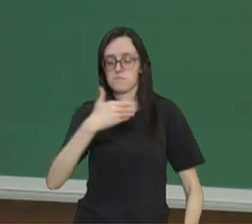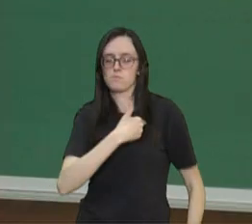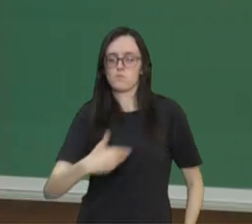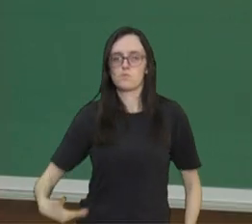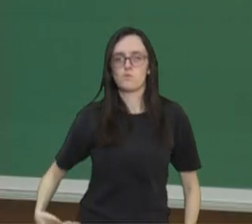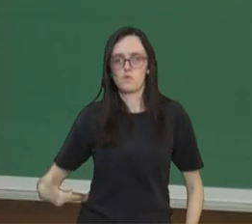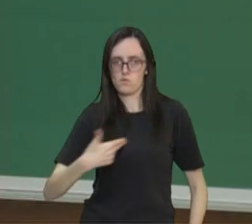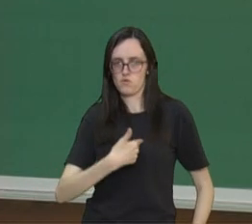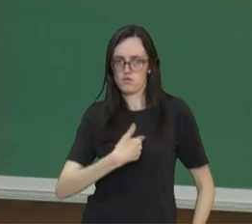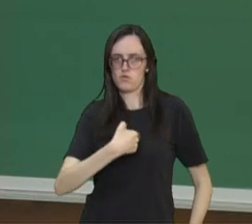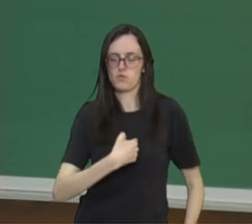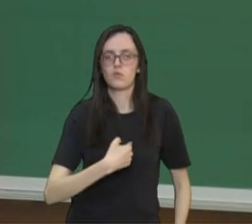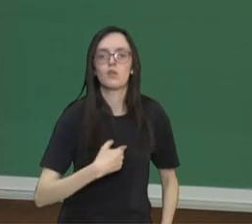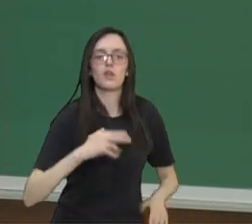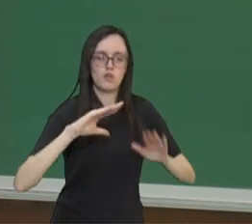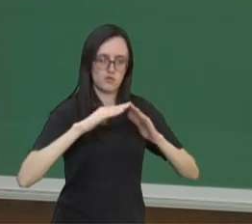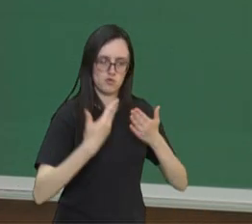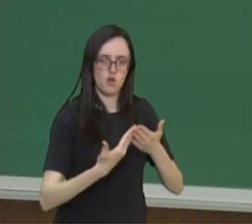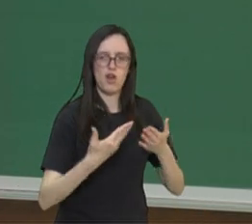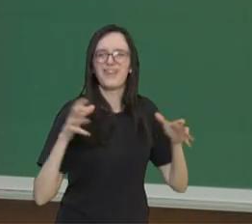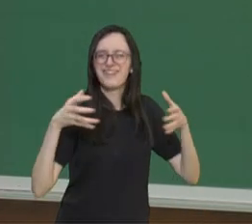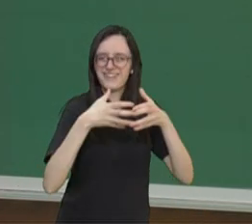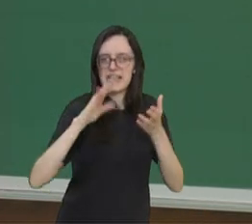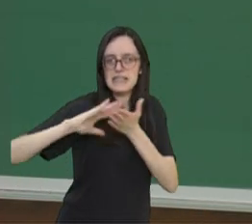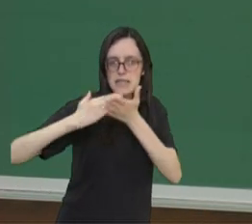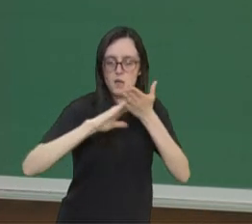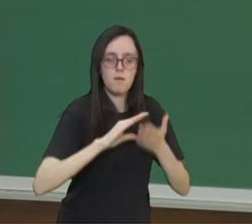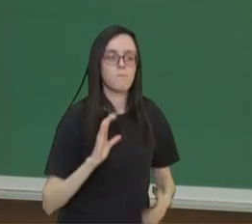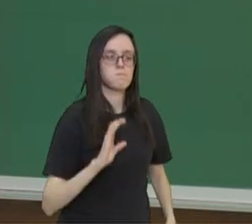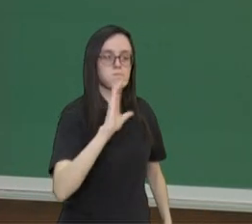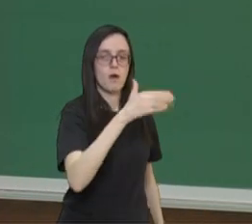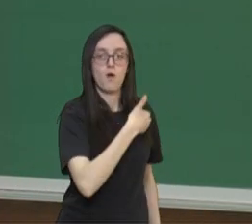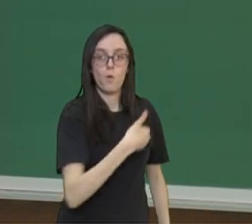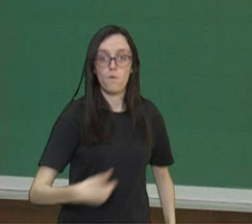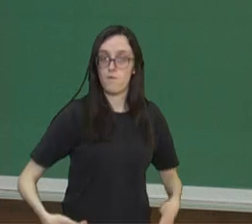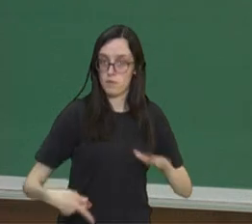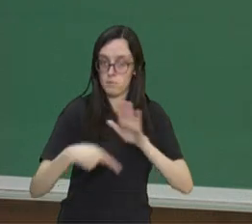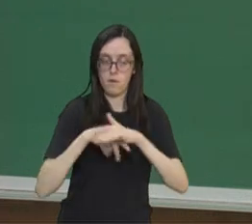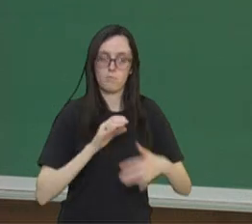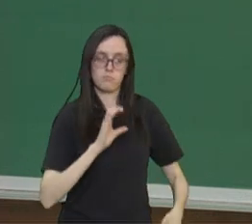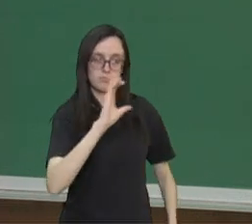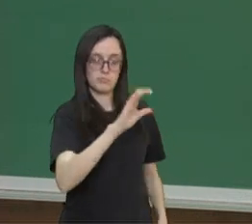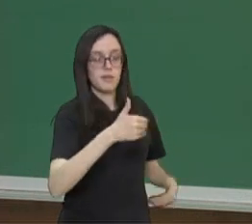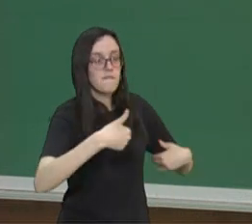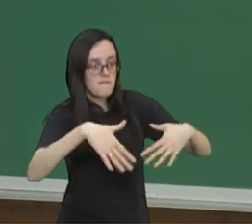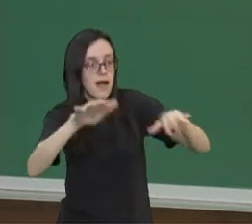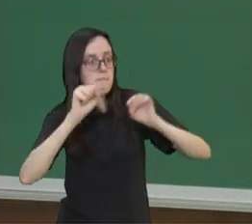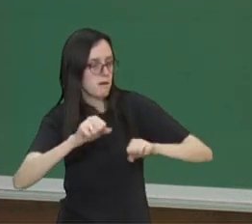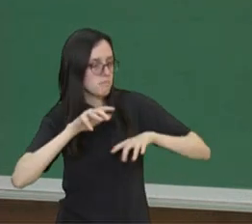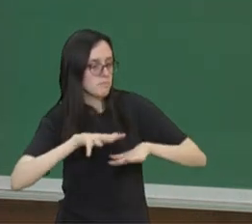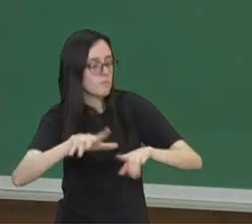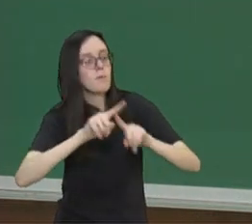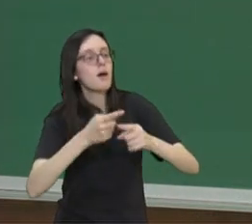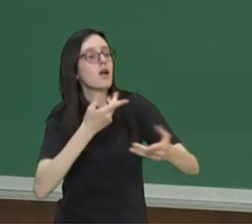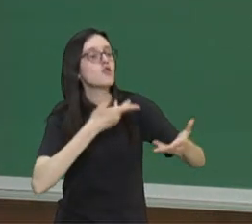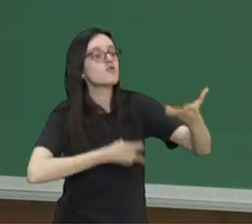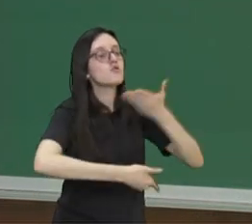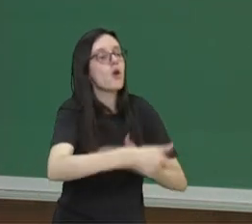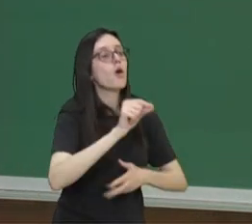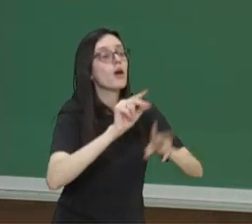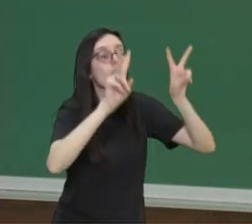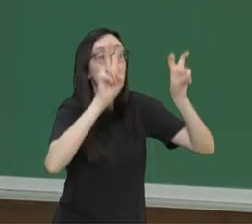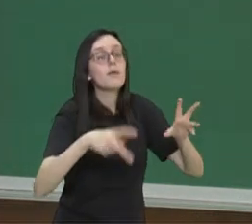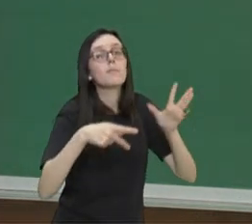Getúlio Vargas, as escolas de samba passaram a receber dinheiro público para realizar os seus desfiles. Mas, em troca, fala de